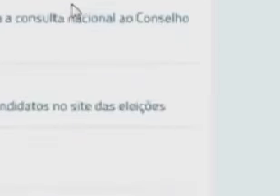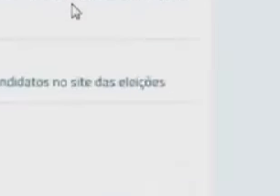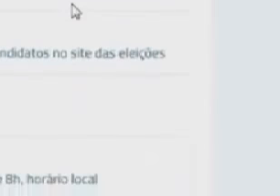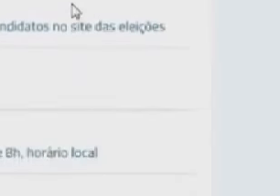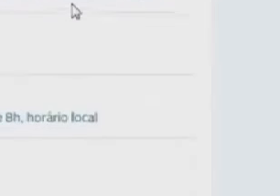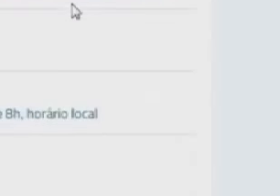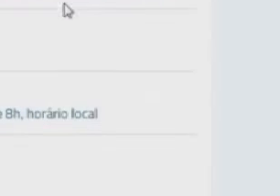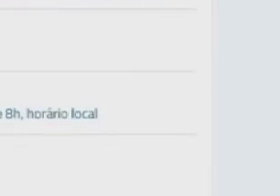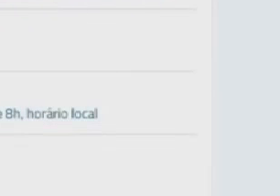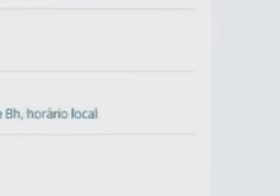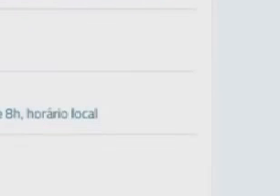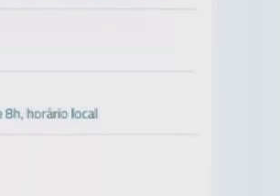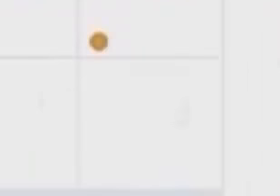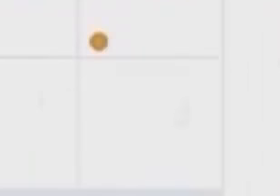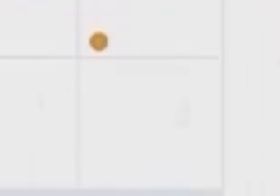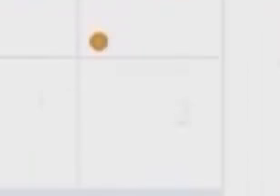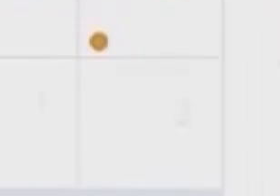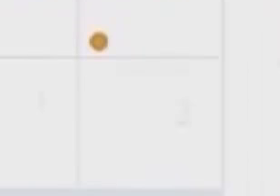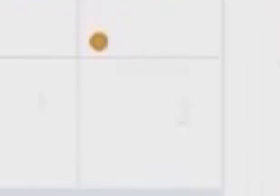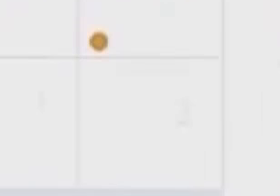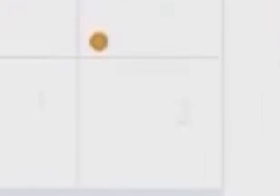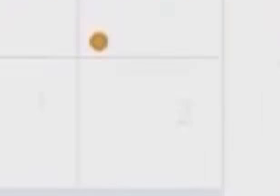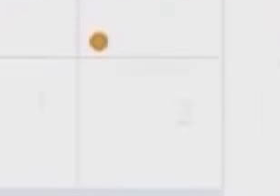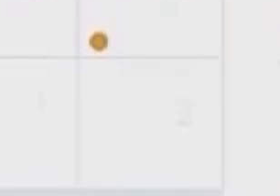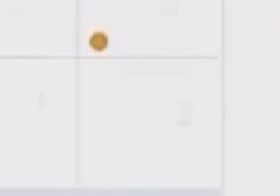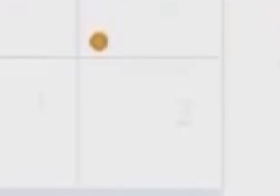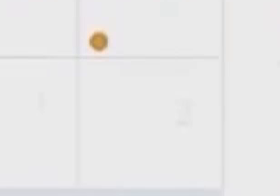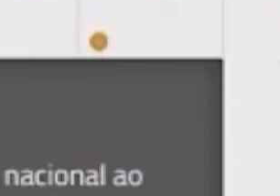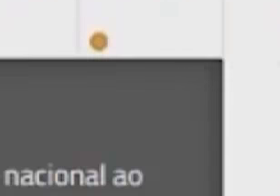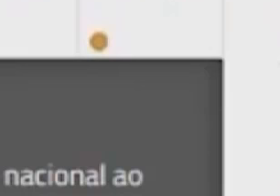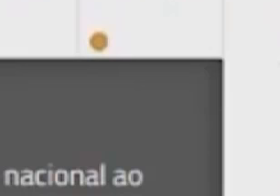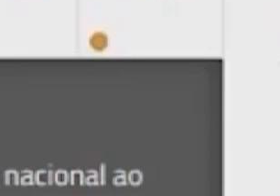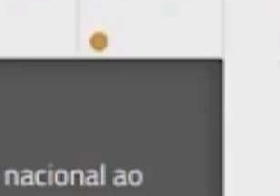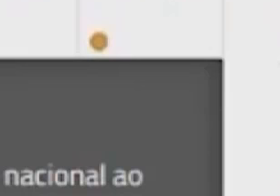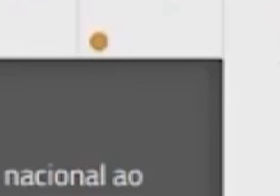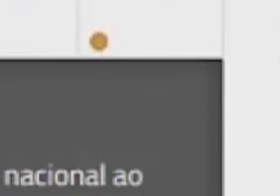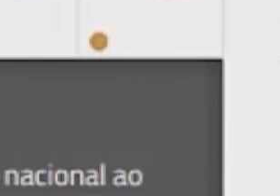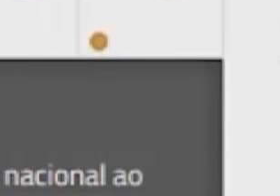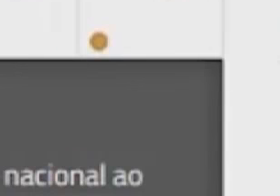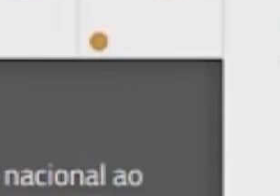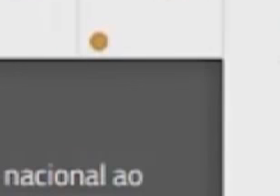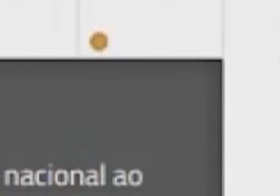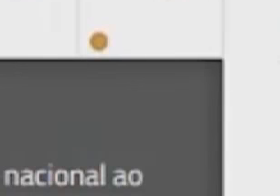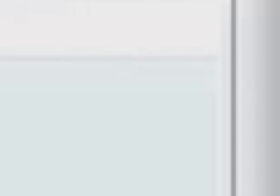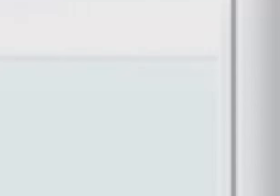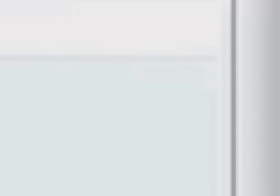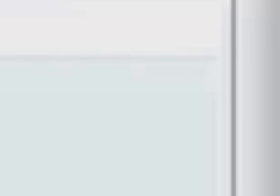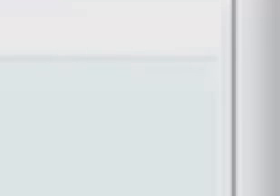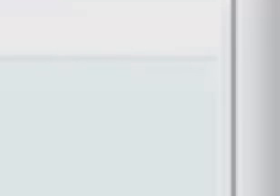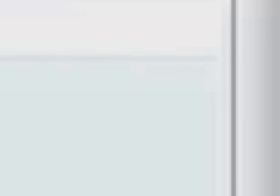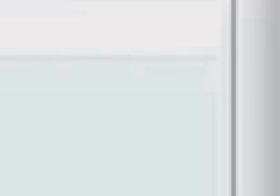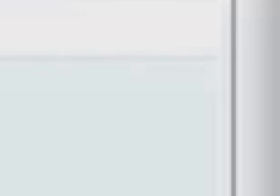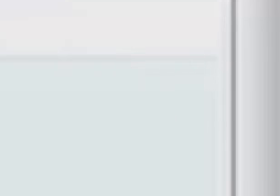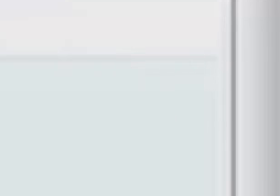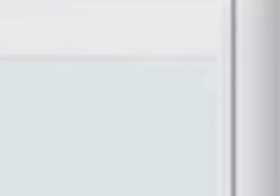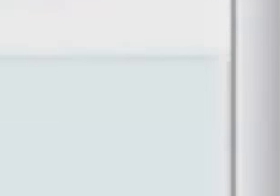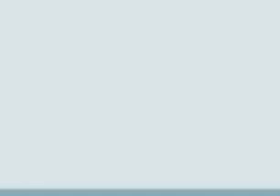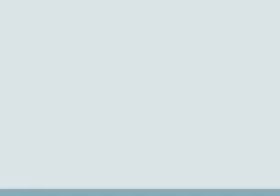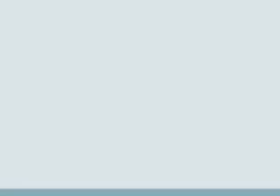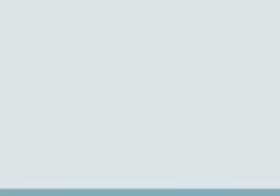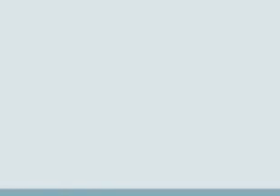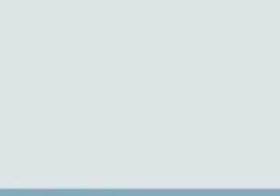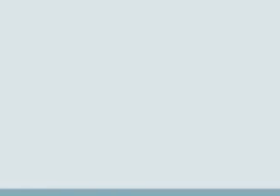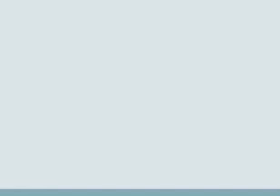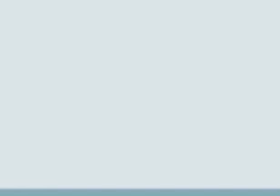calendário do site. Ao clicar nos dias, o sistema te mostrará o evento correspondente. Em chapas,